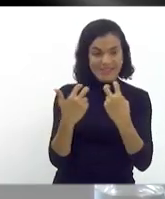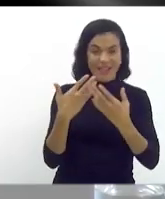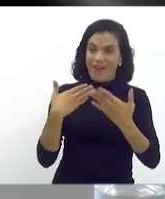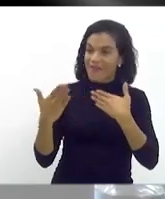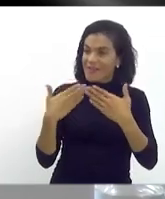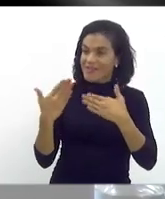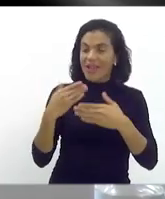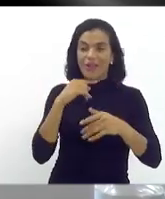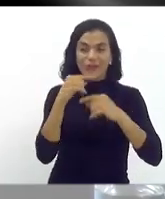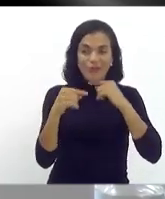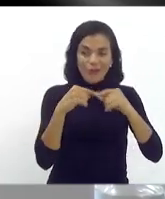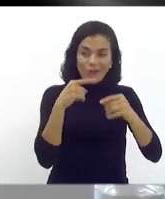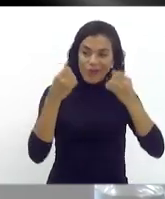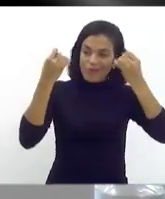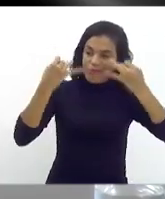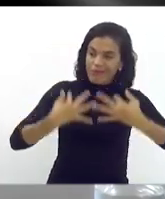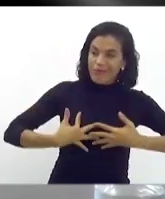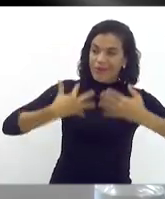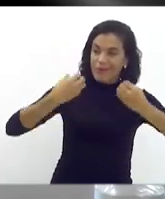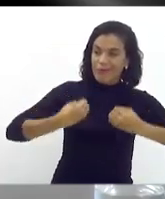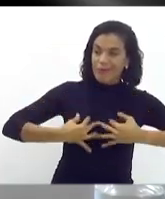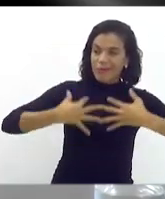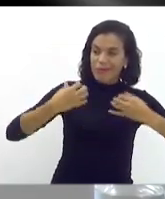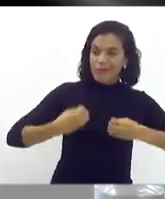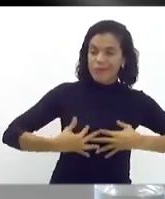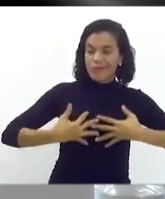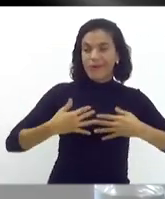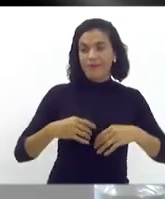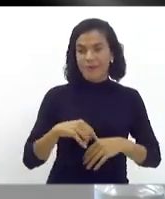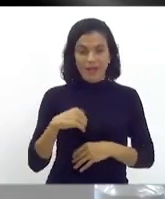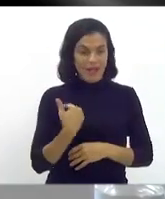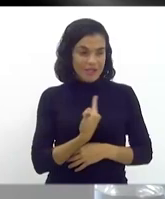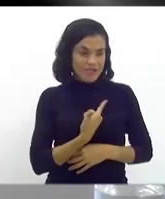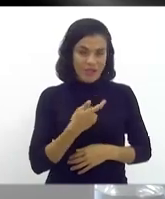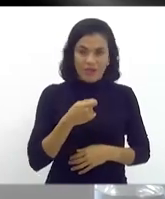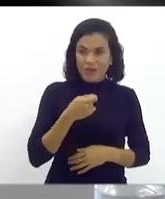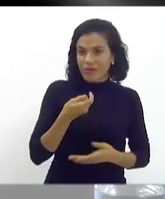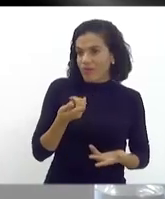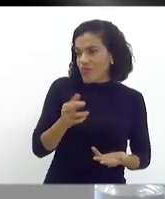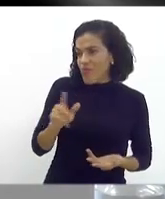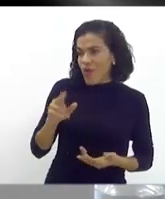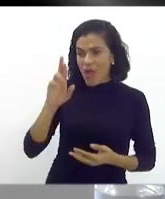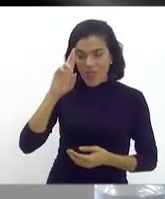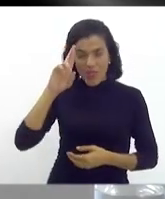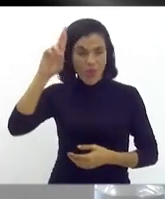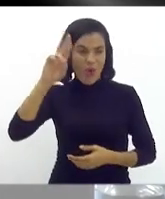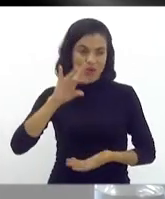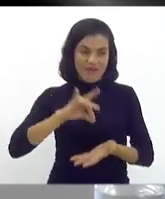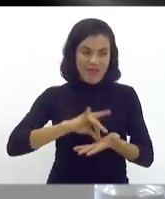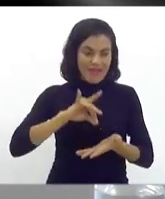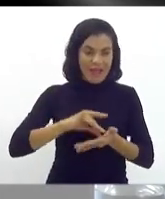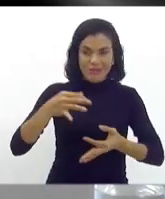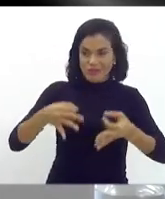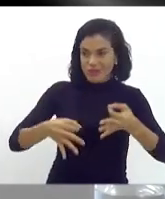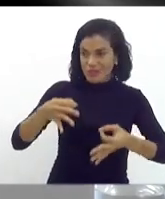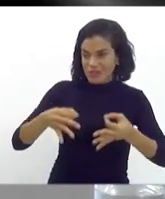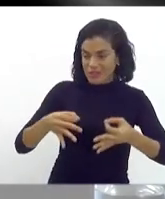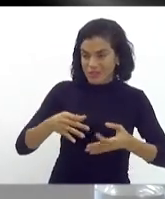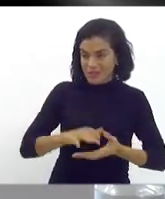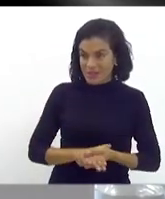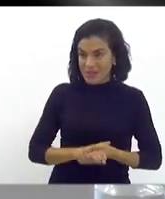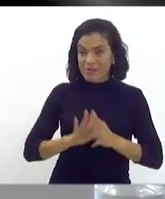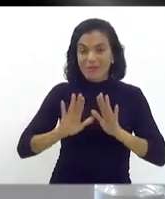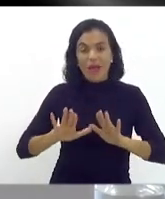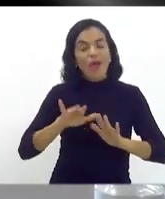tirar dúvida né esclarecimentos né a gente nós não somos os donos da verdade jurídica né então